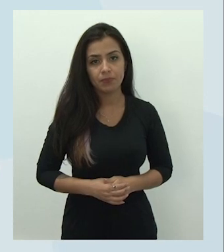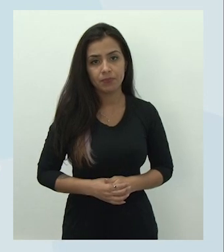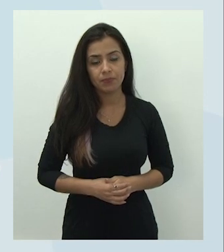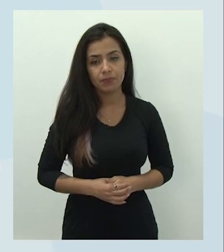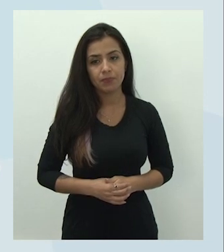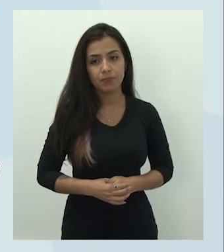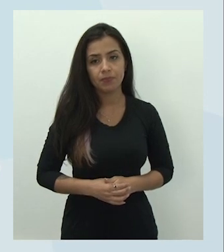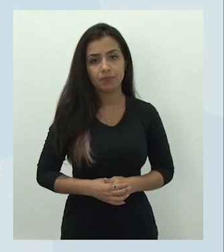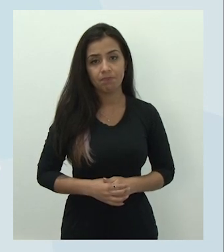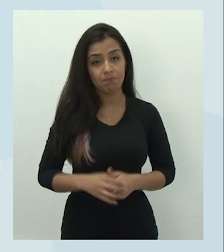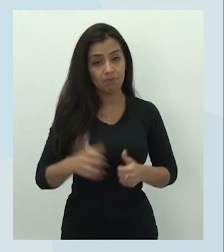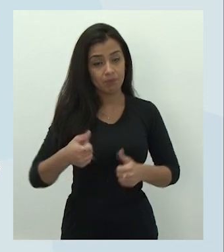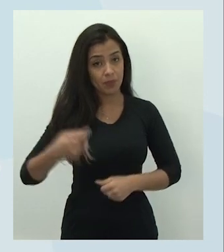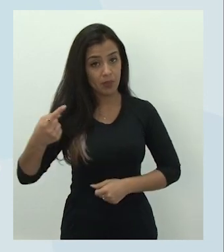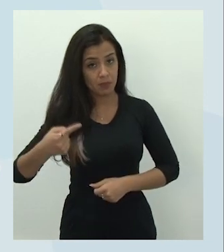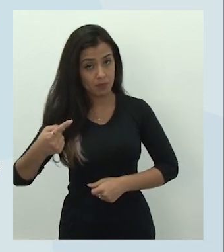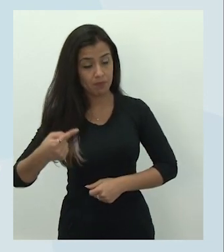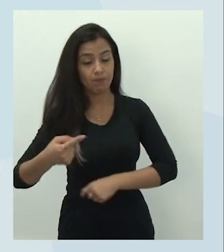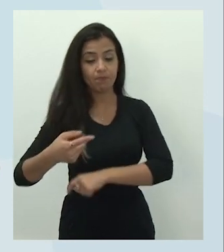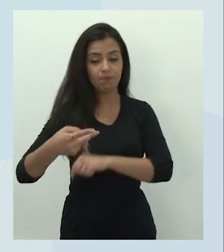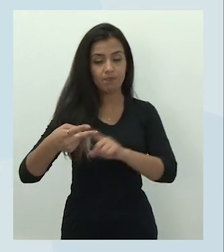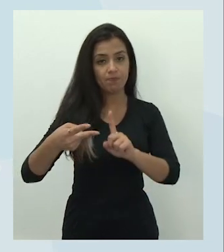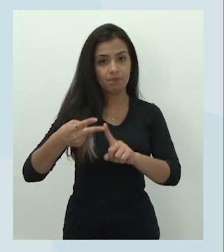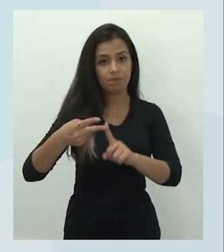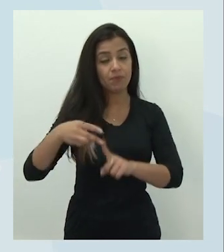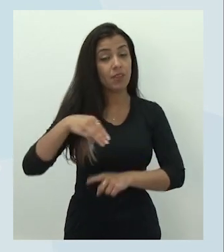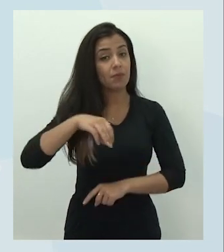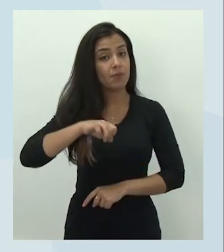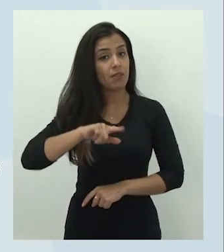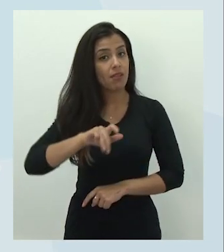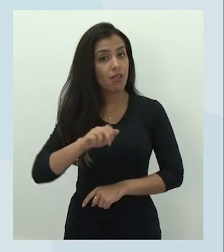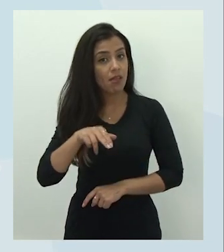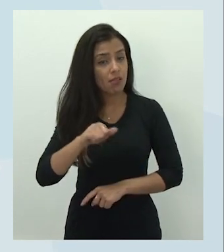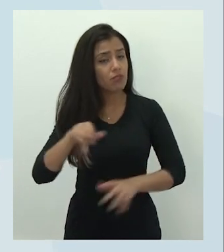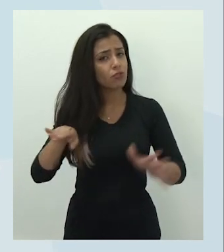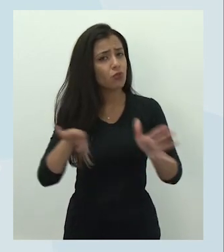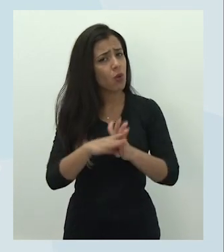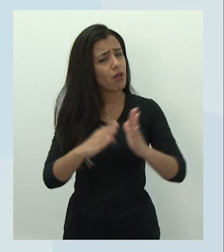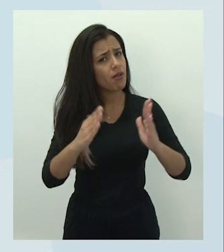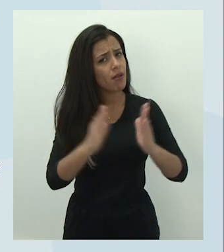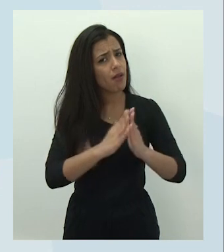2. Chegando em casa, Milena resolveu desenhar.